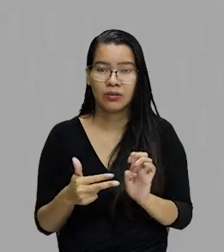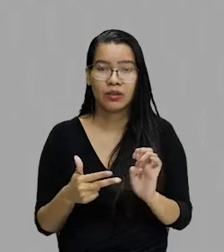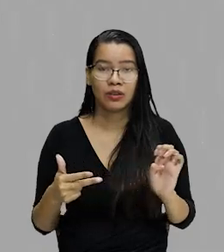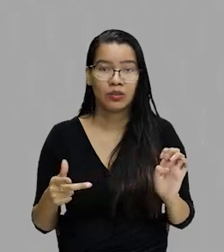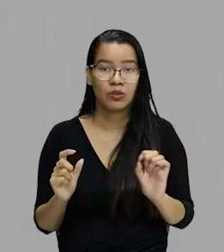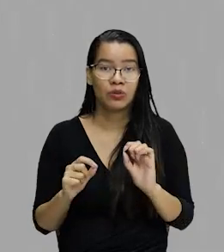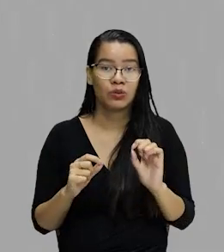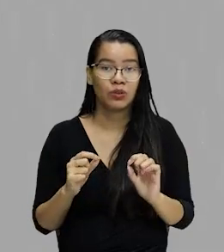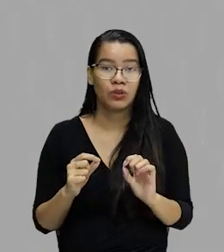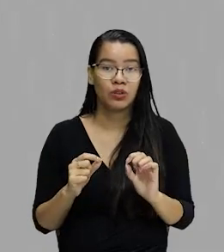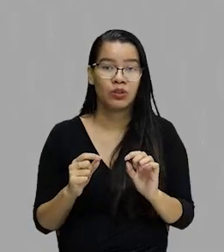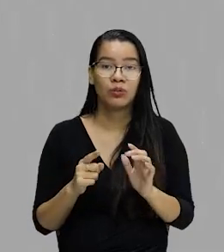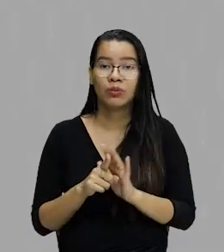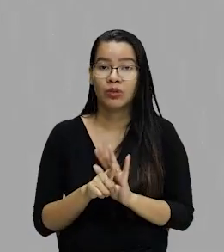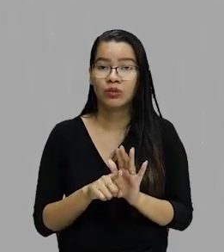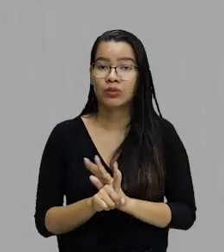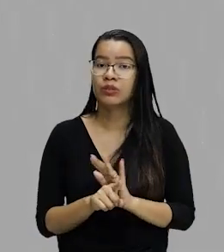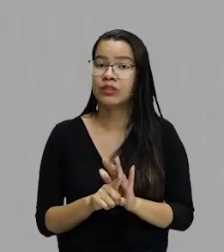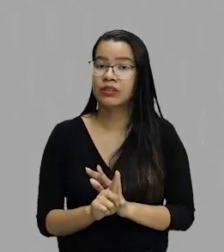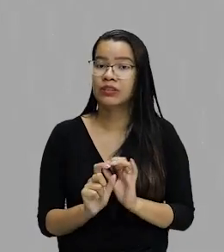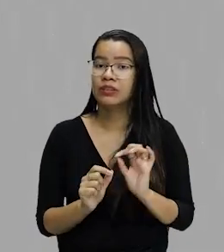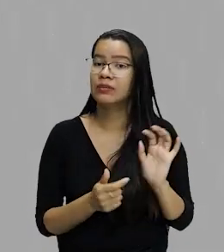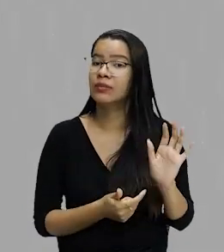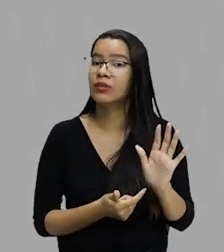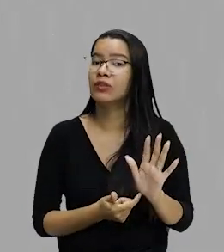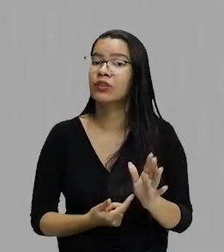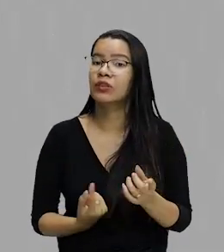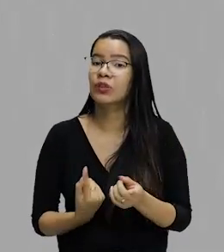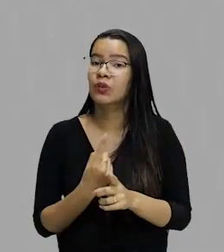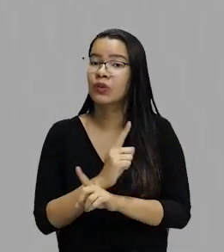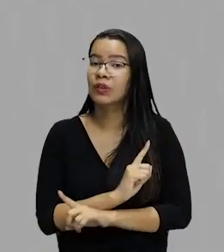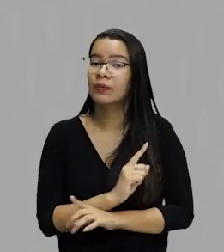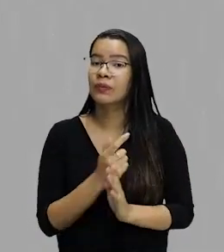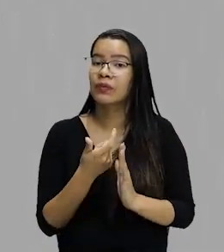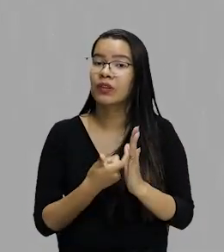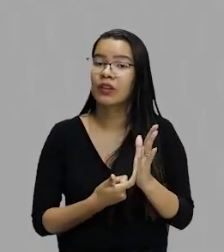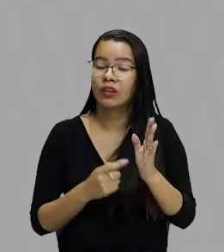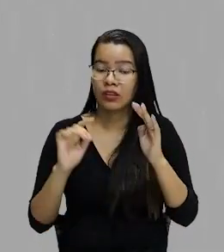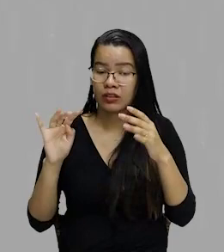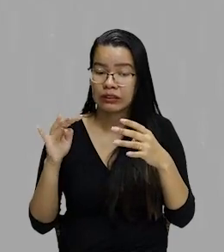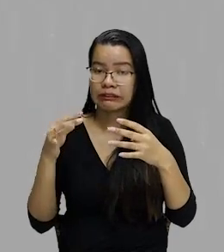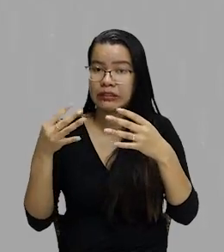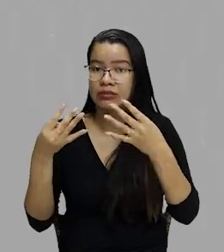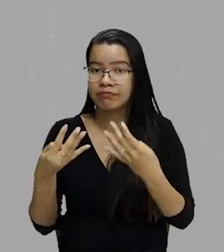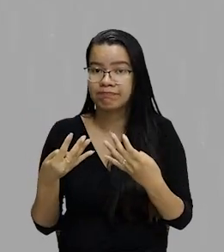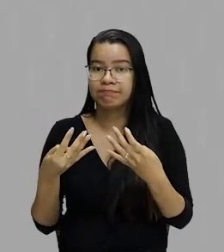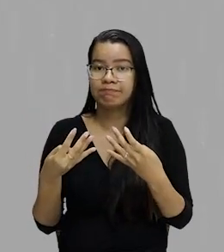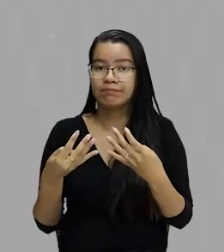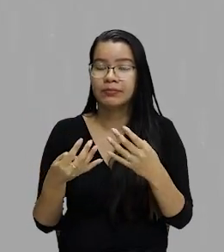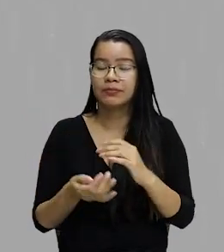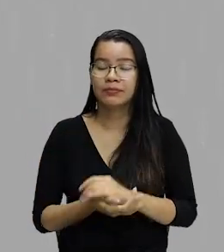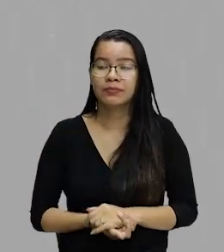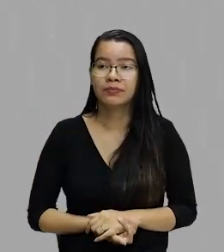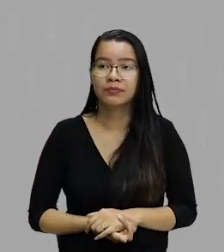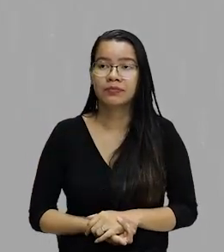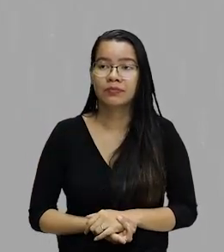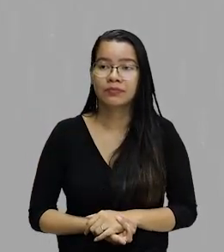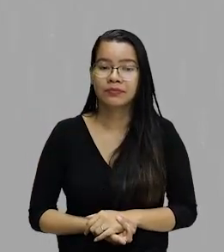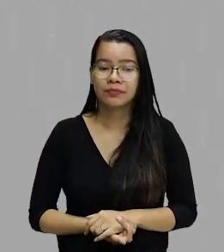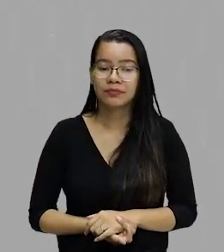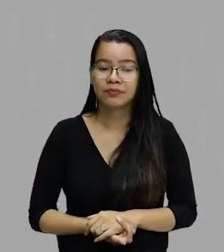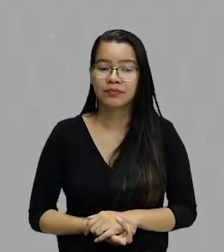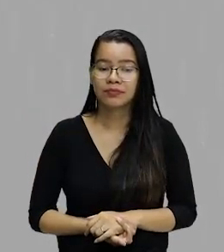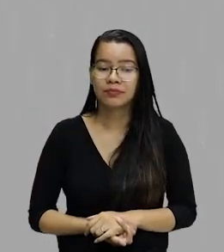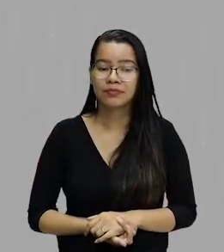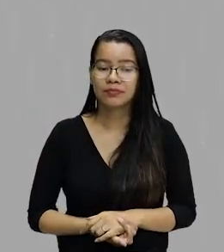que o comando da questão está trazendo para a gente, que é contrário. O texto está chamando até a atenção da gente para isto, necessariamente, tá?